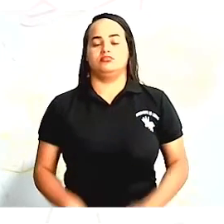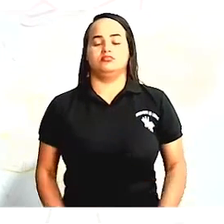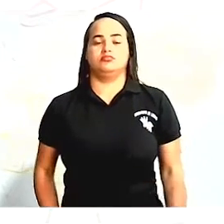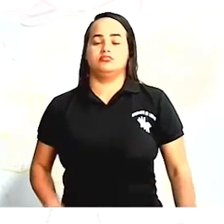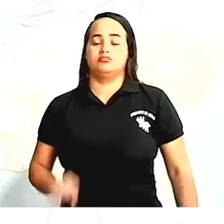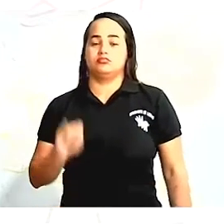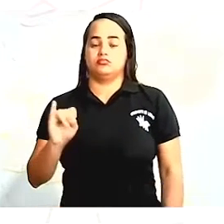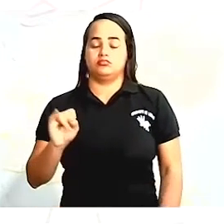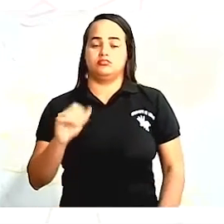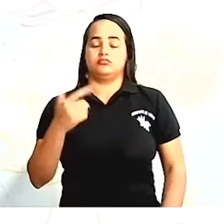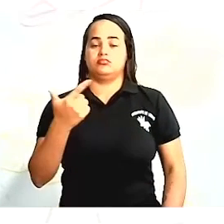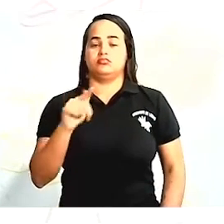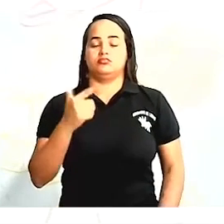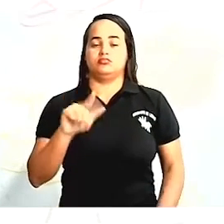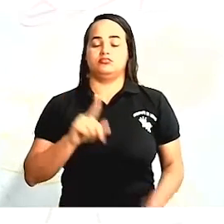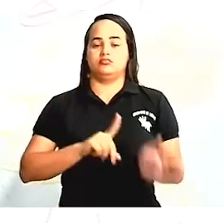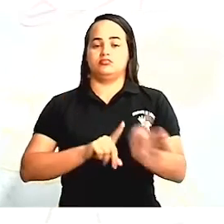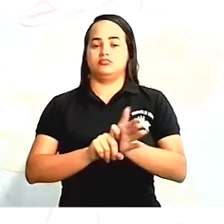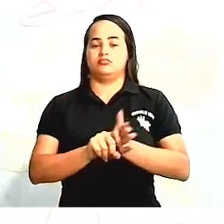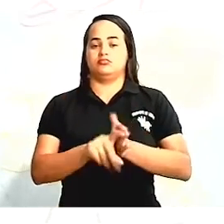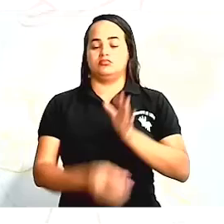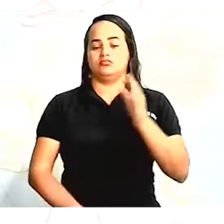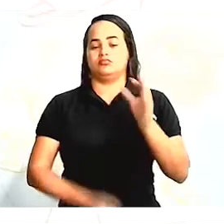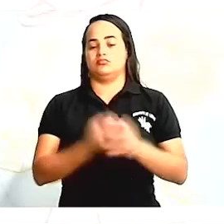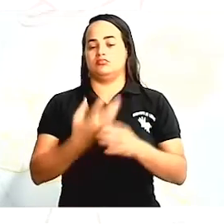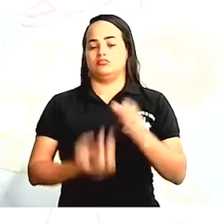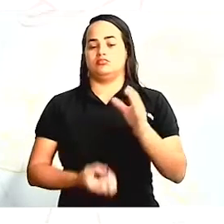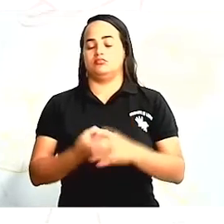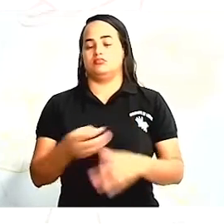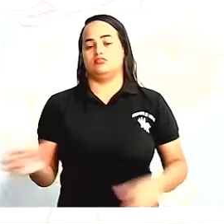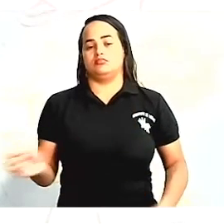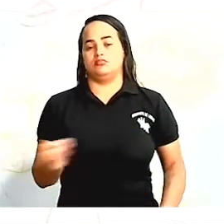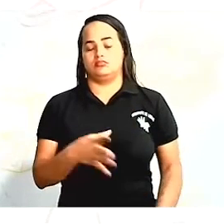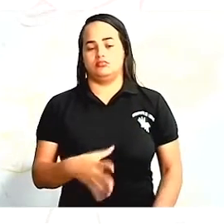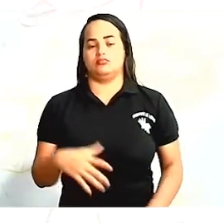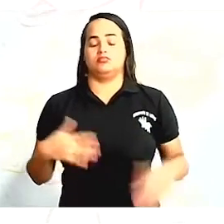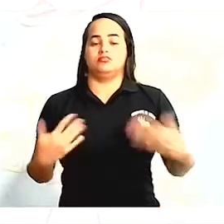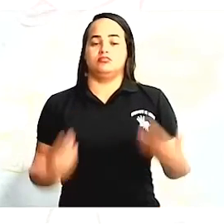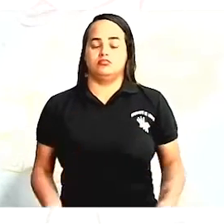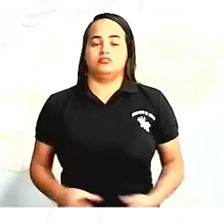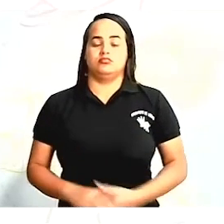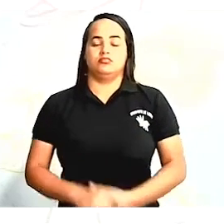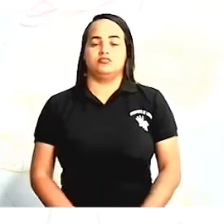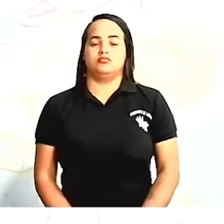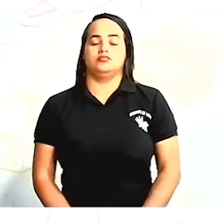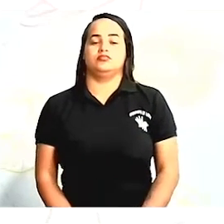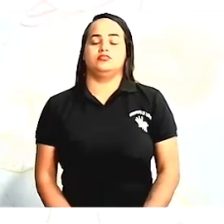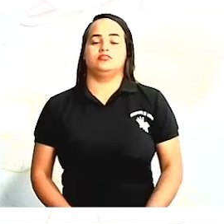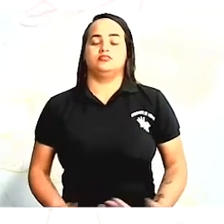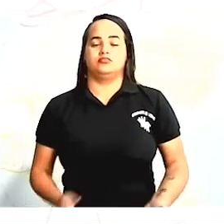se não tiver aquela troca, o DNA fica incompleto e não forma novos vírus. Então, isso é uma maneira de